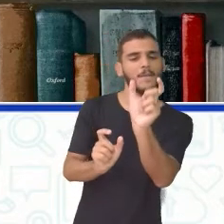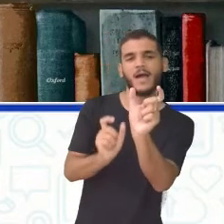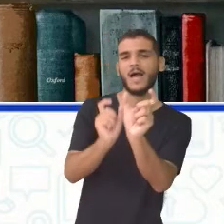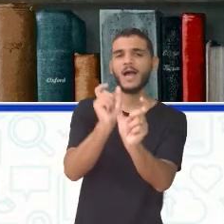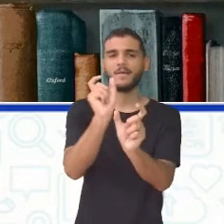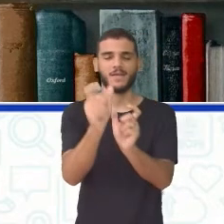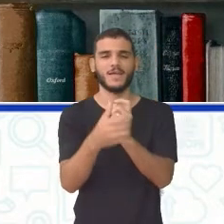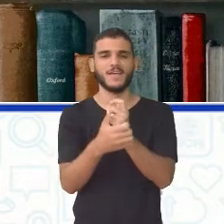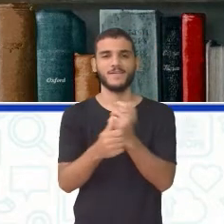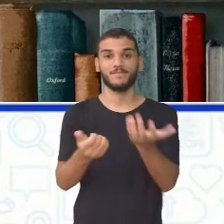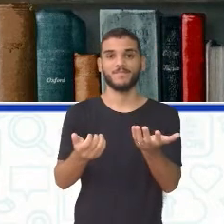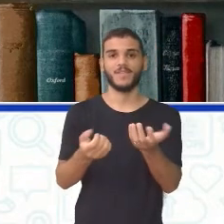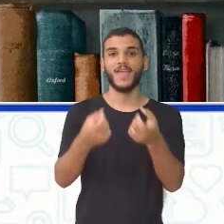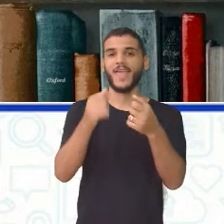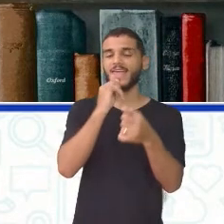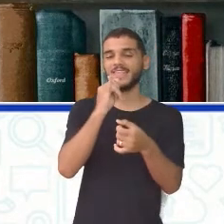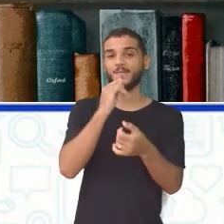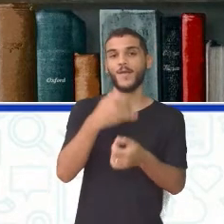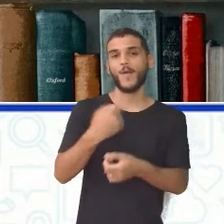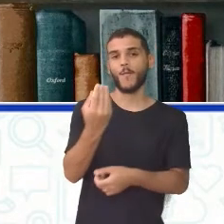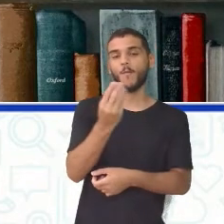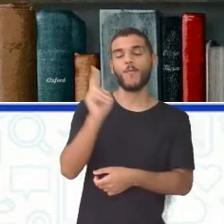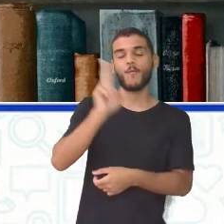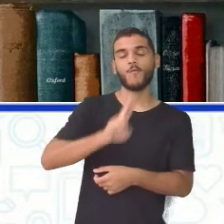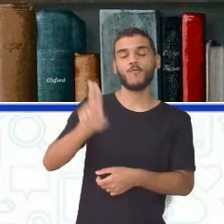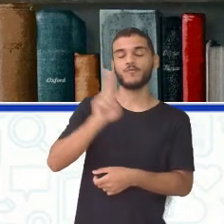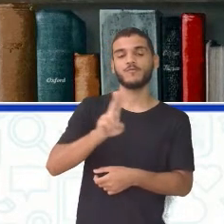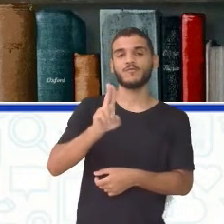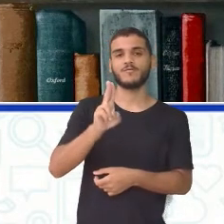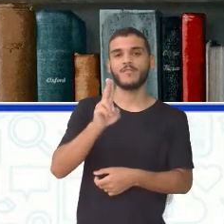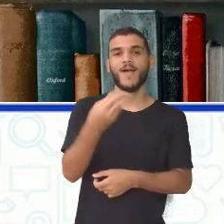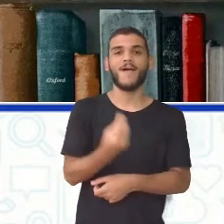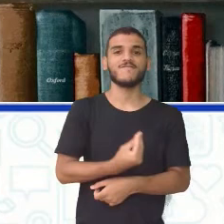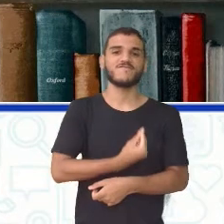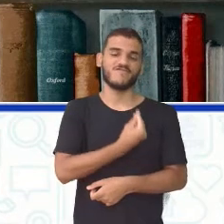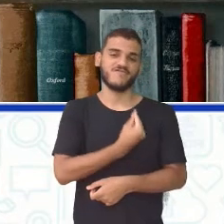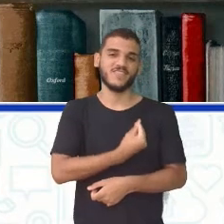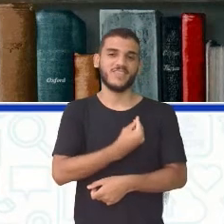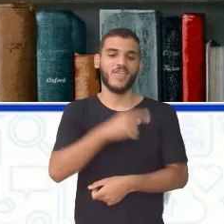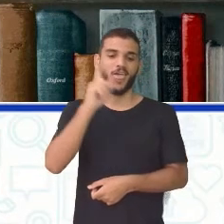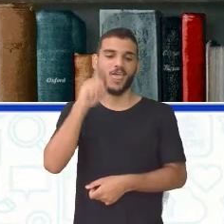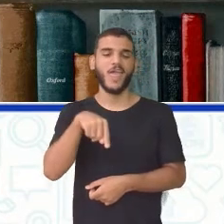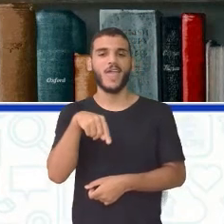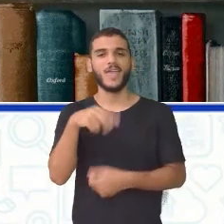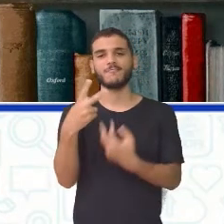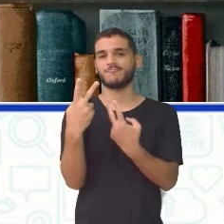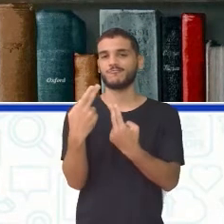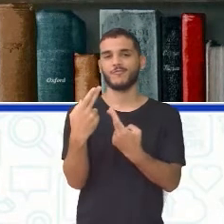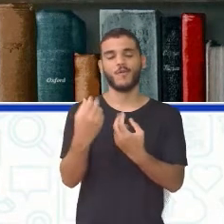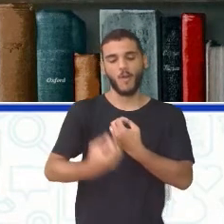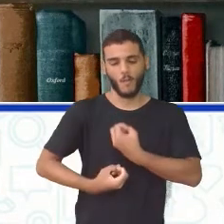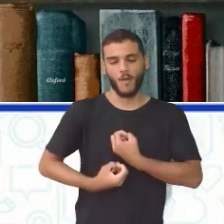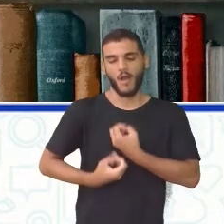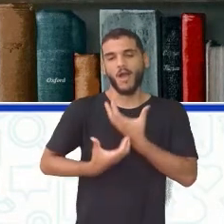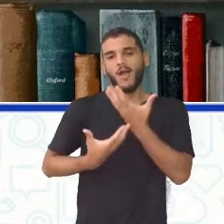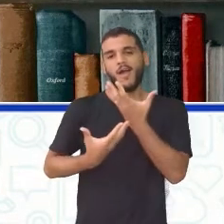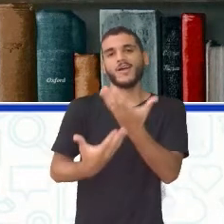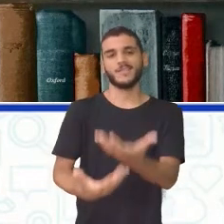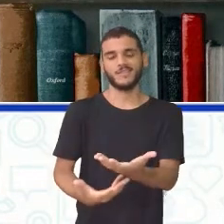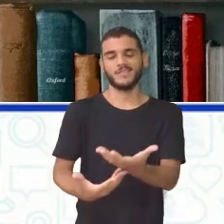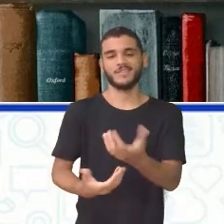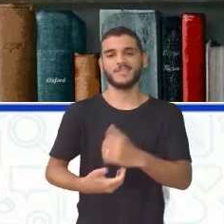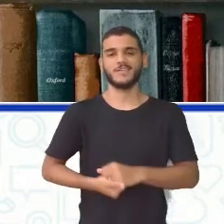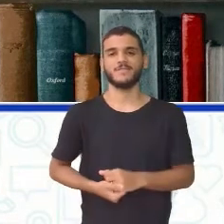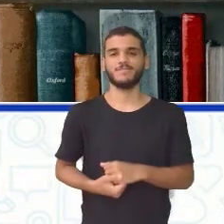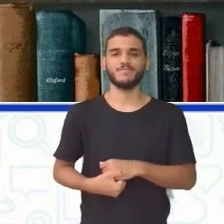vida, ela é uma poesia. E aí esse universo da leitura traz para a gente, de diferentes formas,